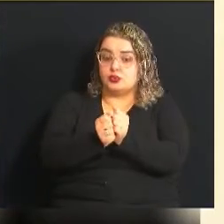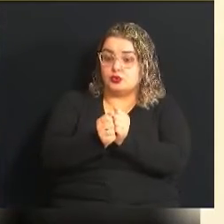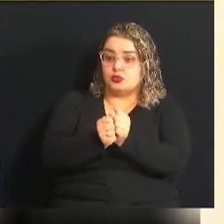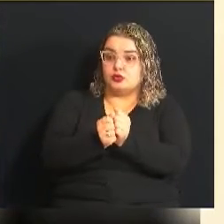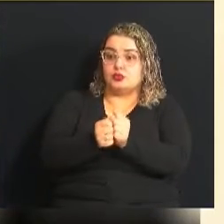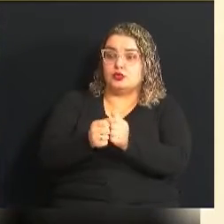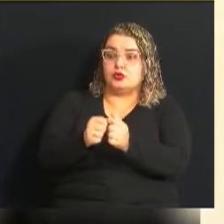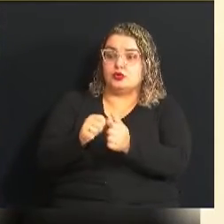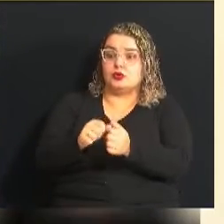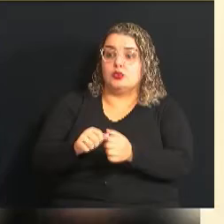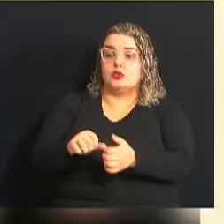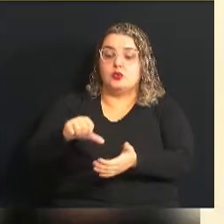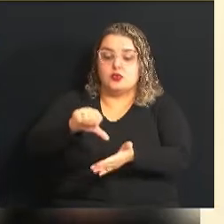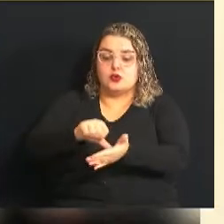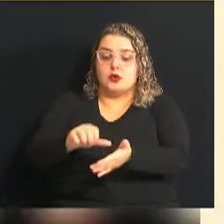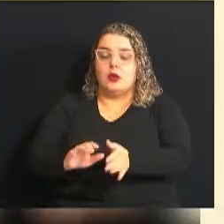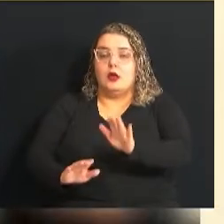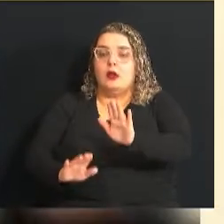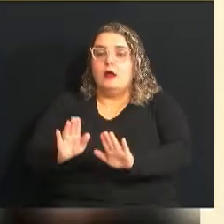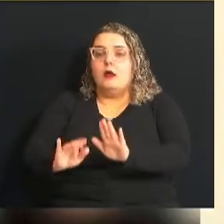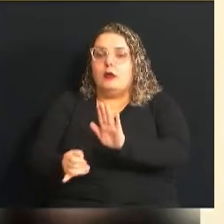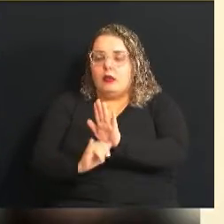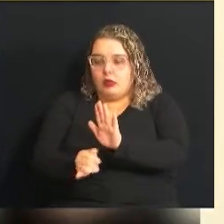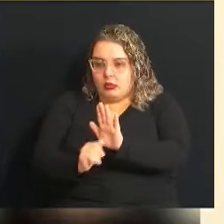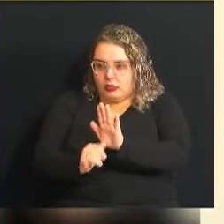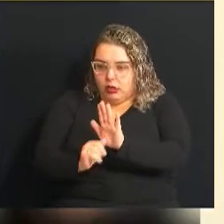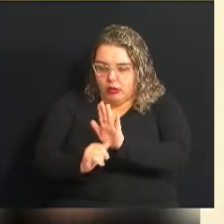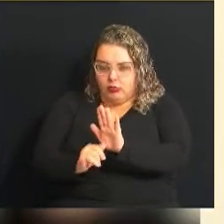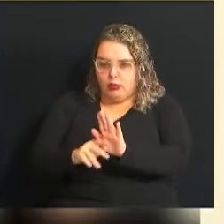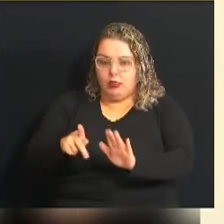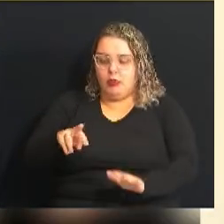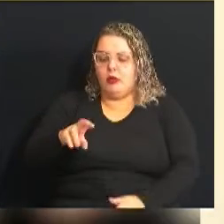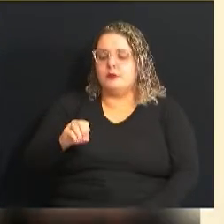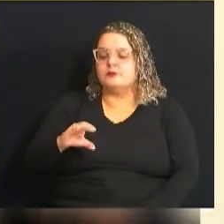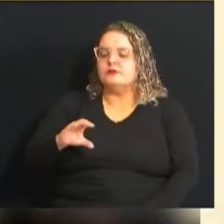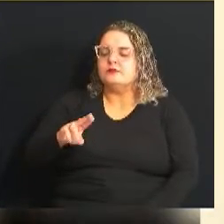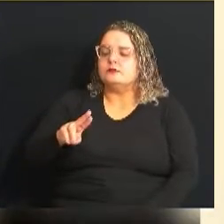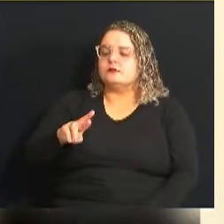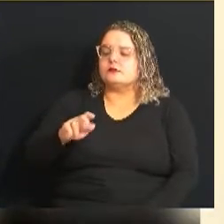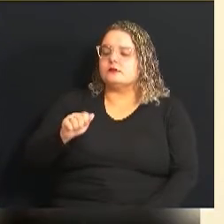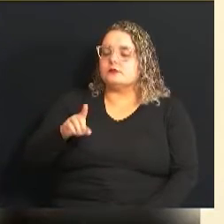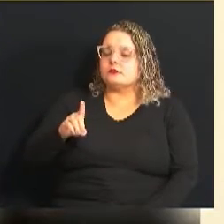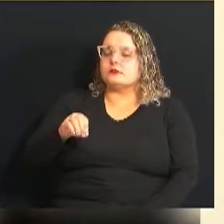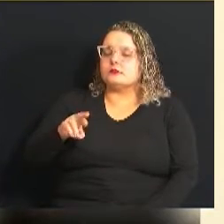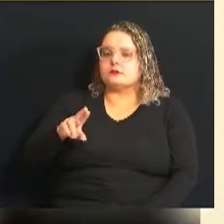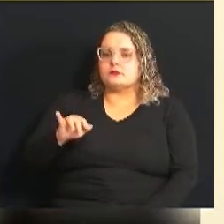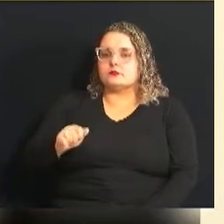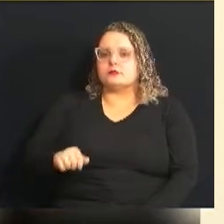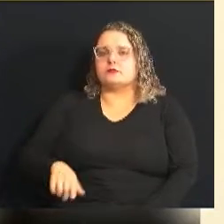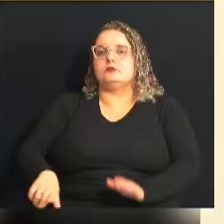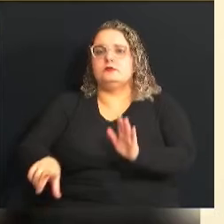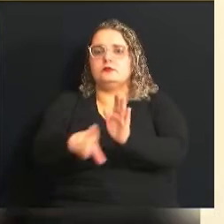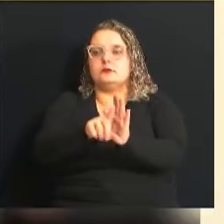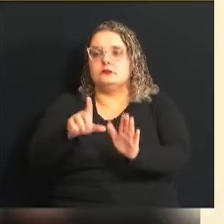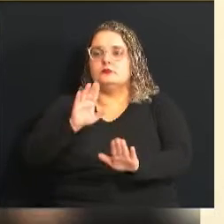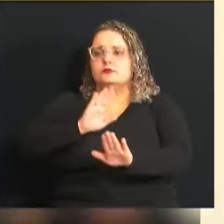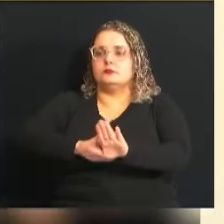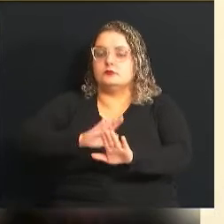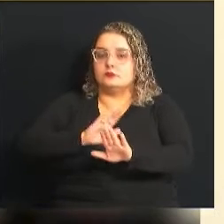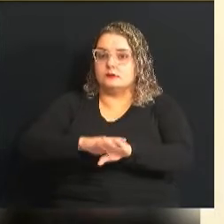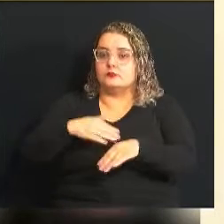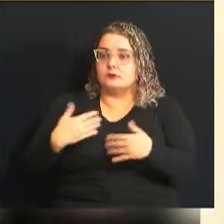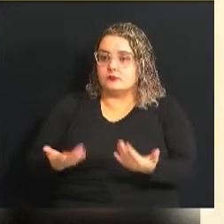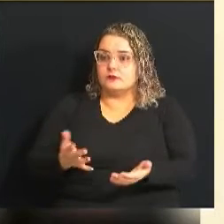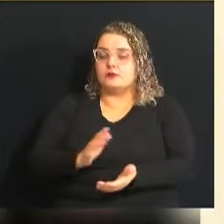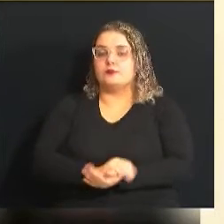de licitações, que é da Procuradoria-Geral do município, a legalidade dos seus atos.